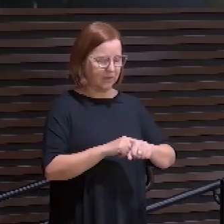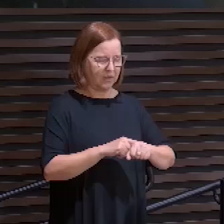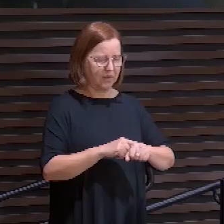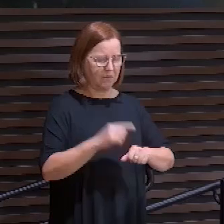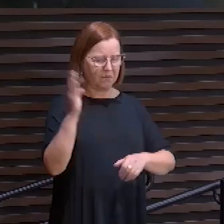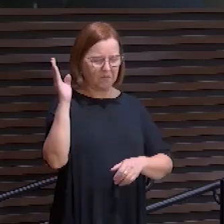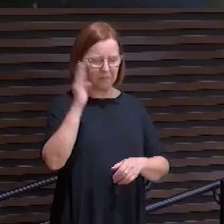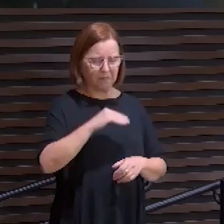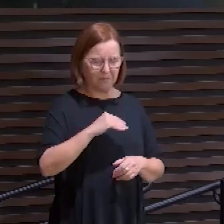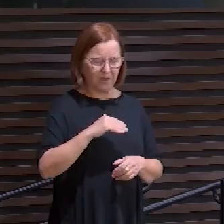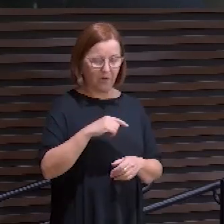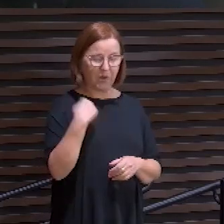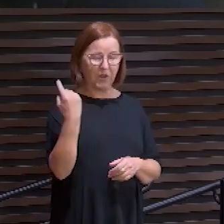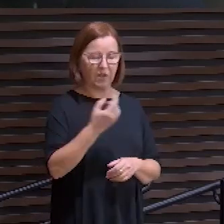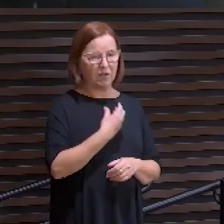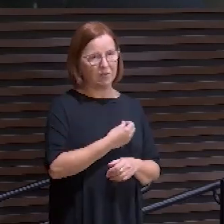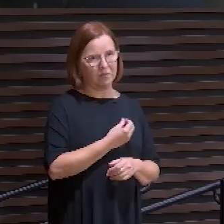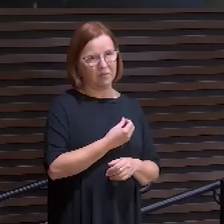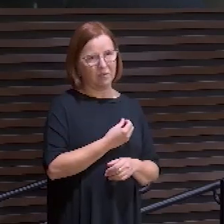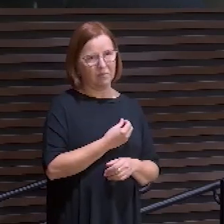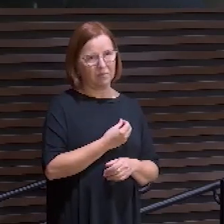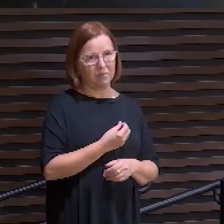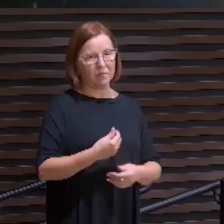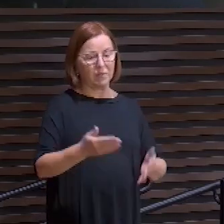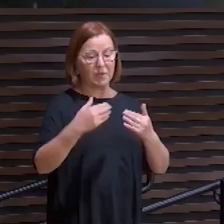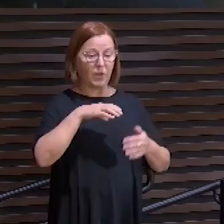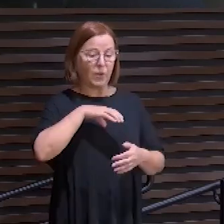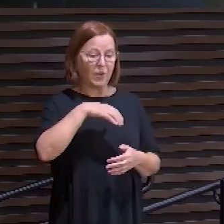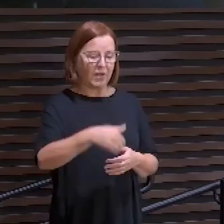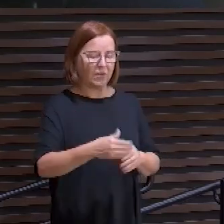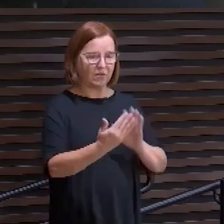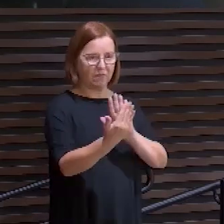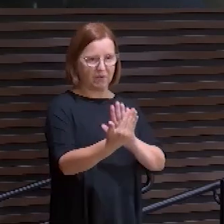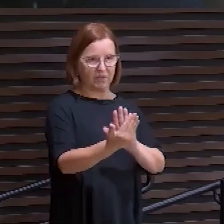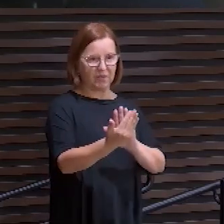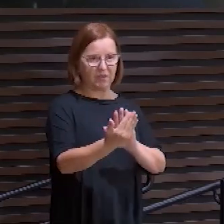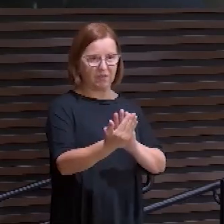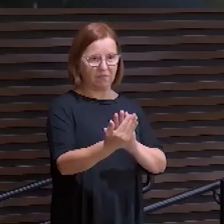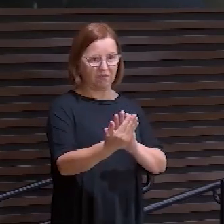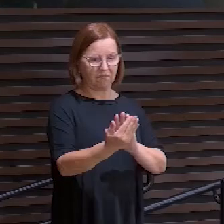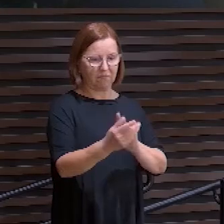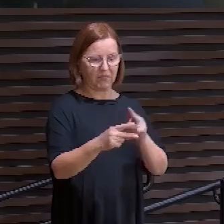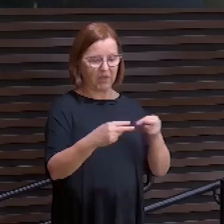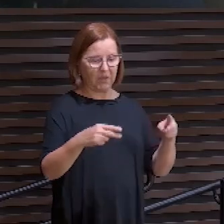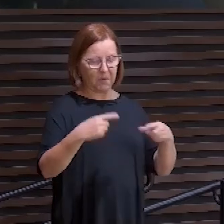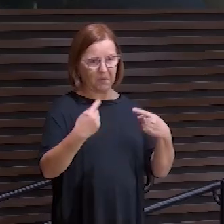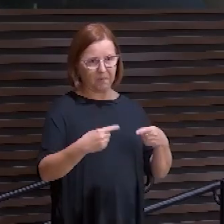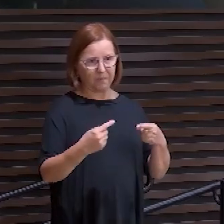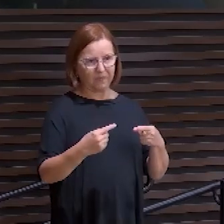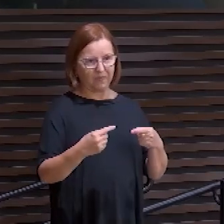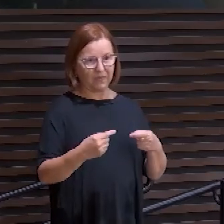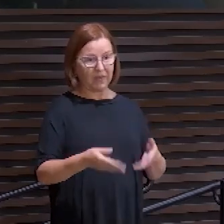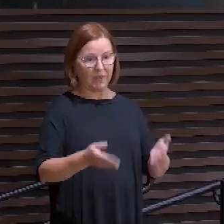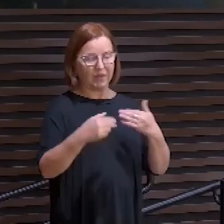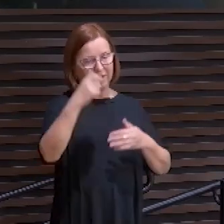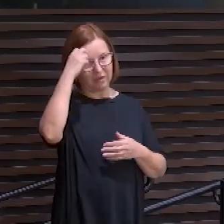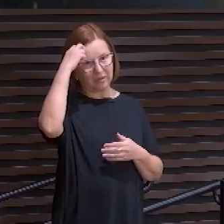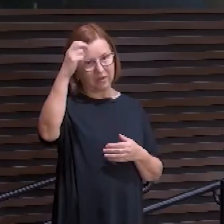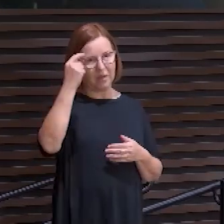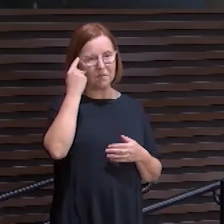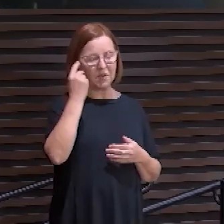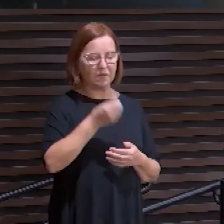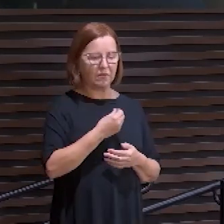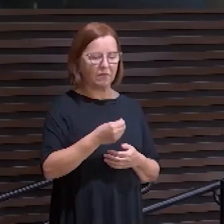em que vivemos, dá-nos a coragem de enfrentar as adversidades e dá-nos a sabedoria para